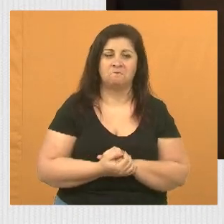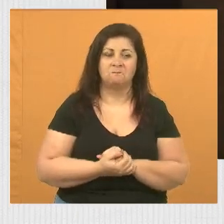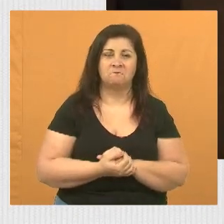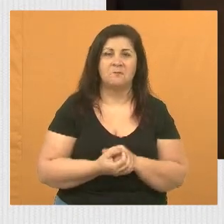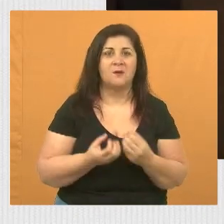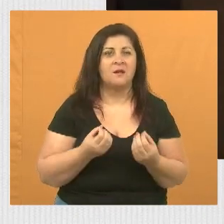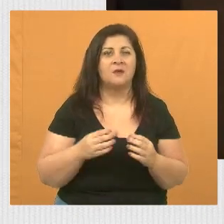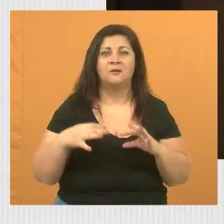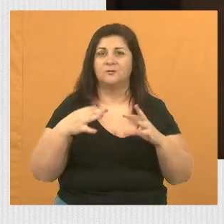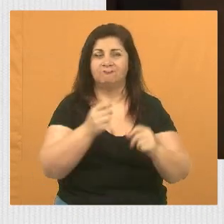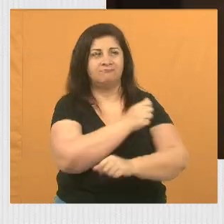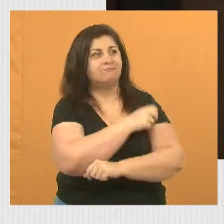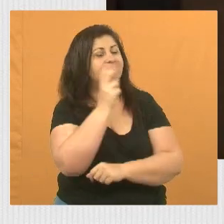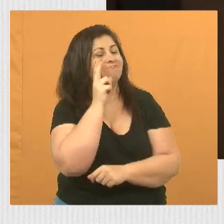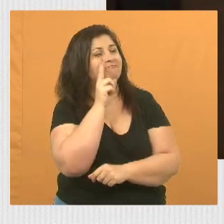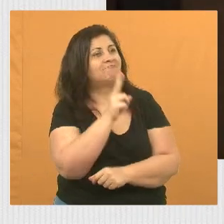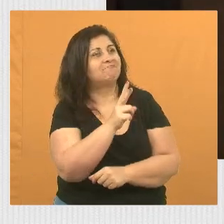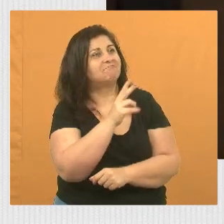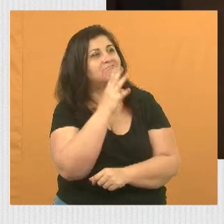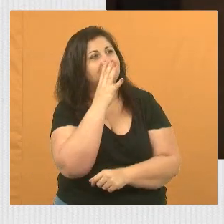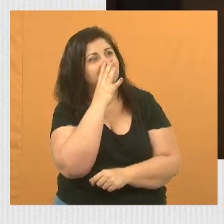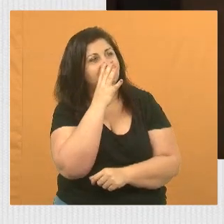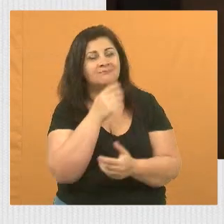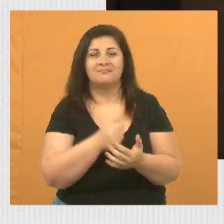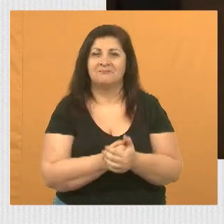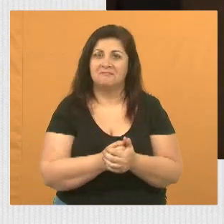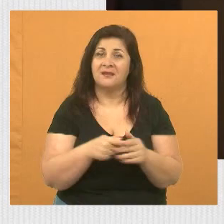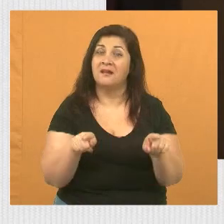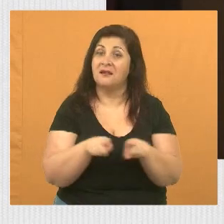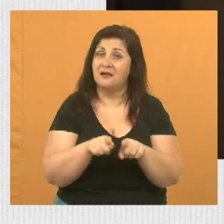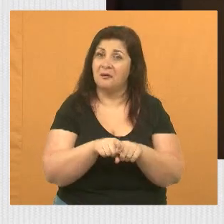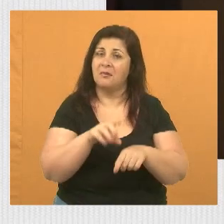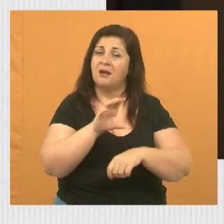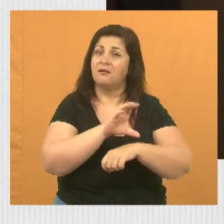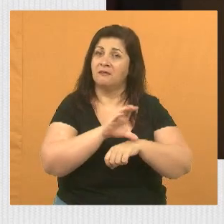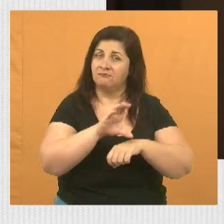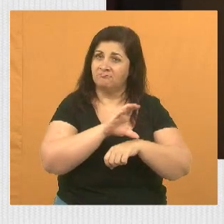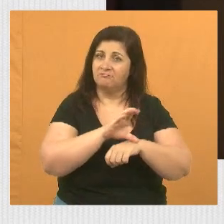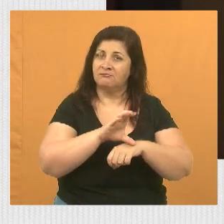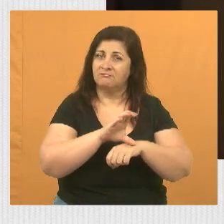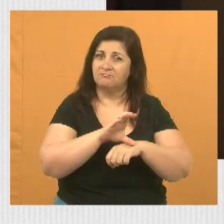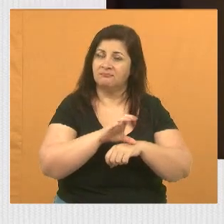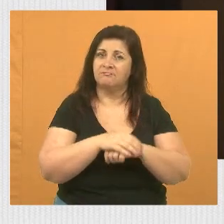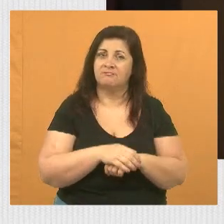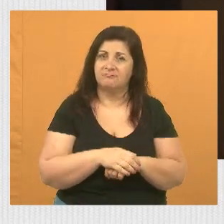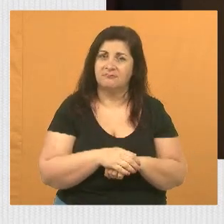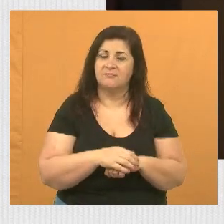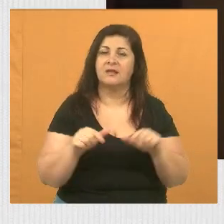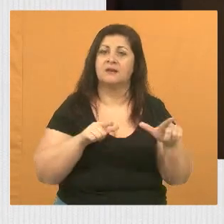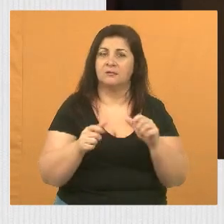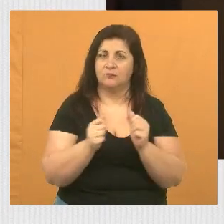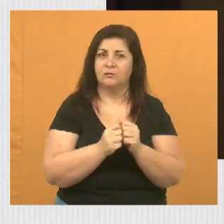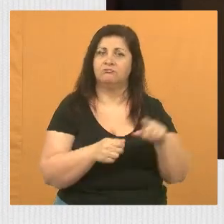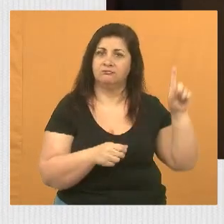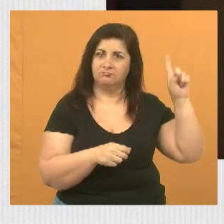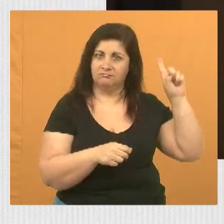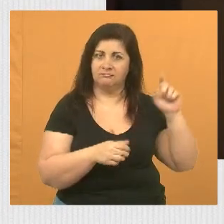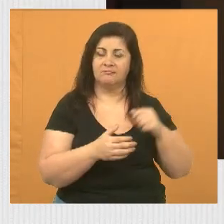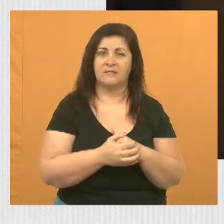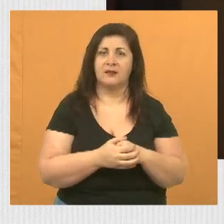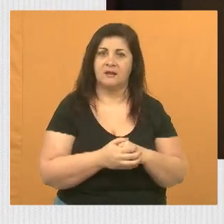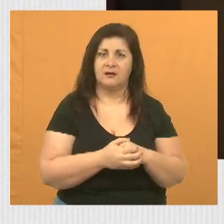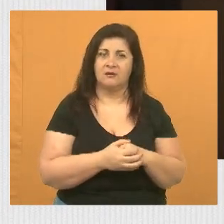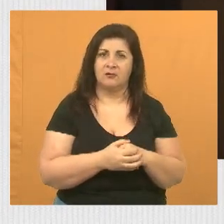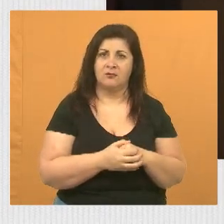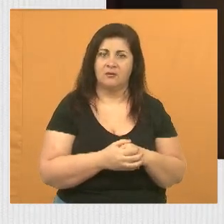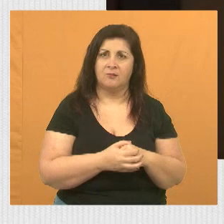bem vista pelos alunos e também por nós da equipe gestora. Até ela trabalhou comigo como coordenadora,